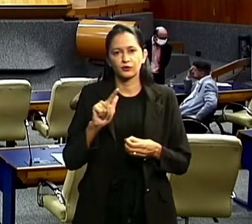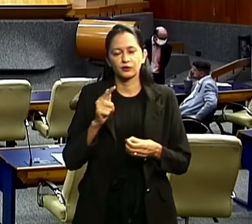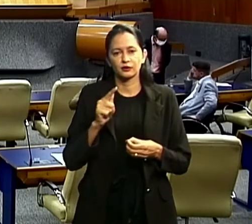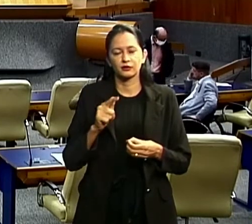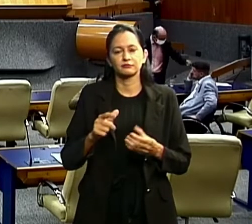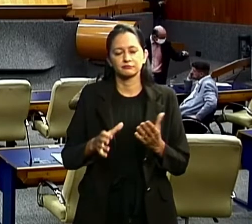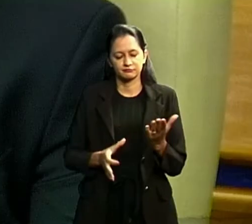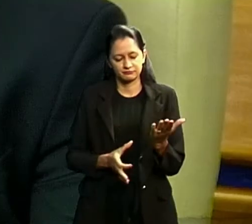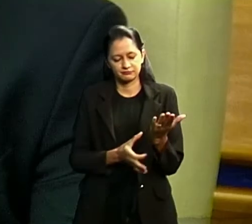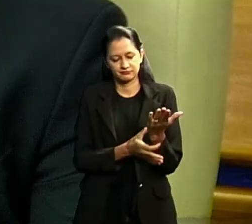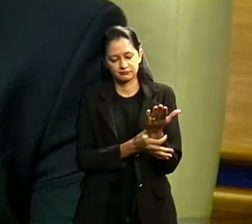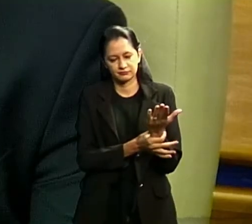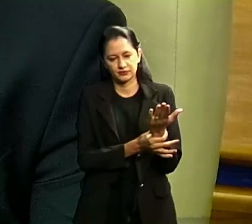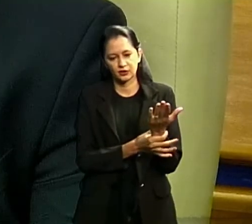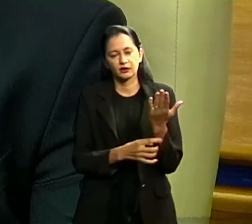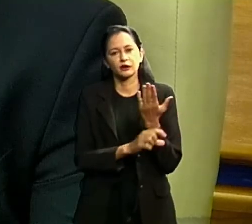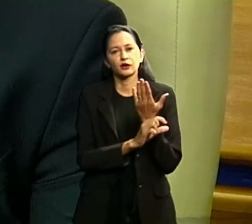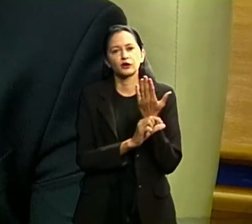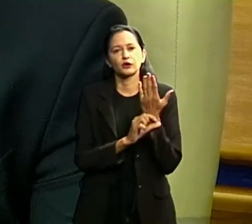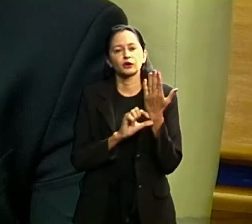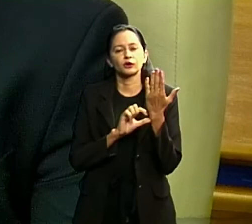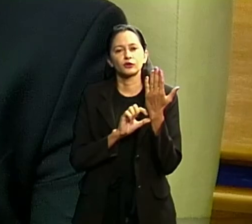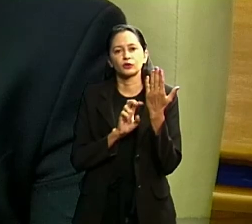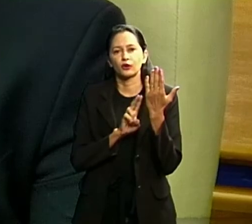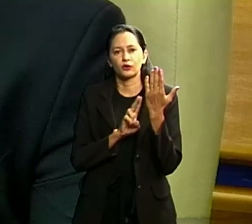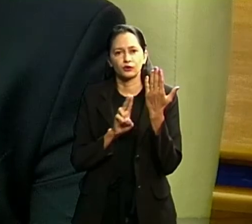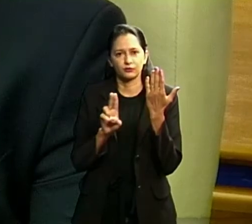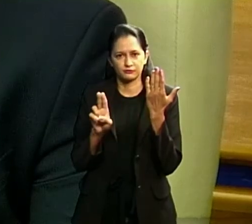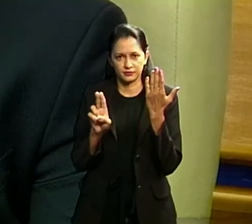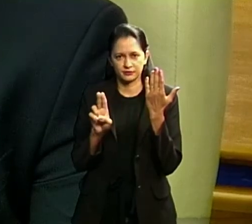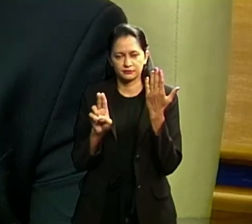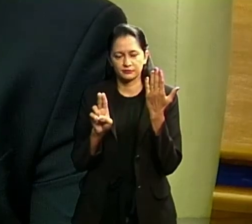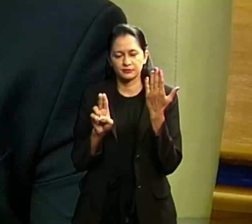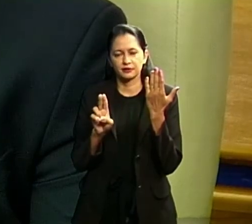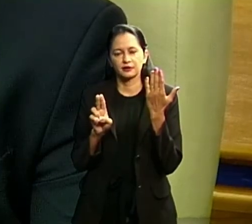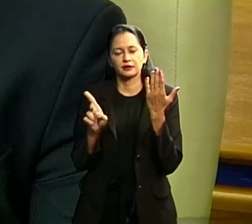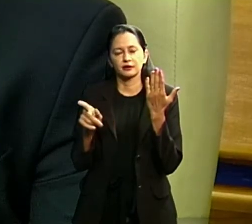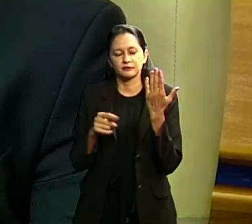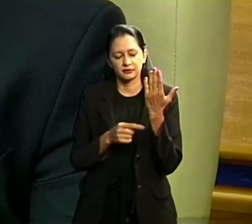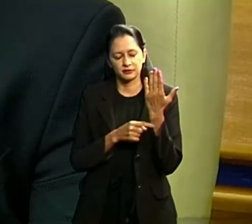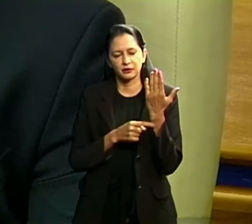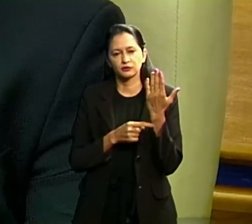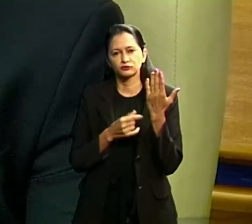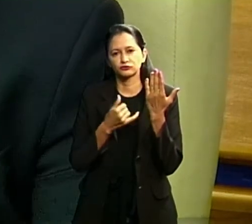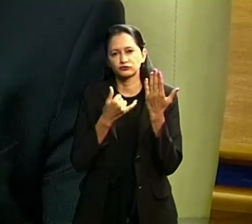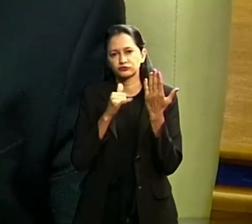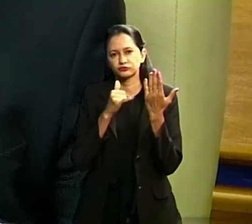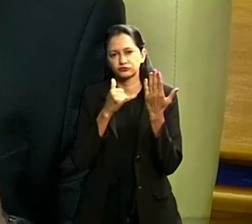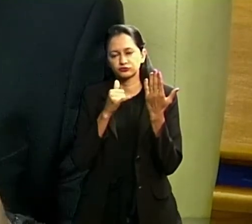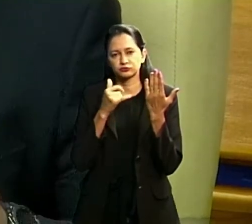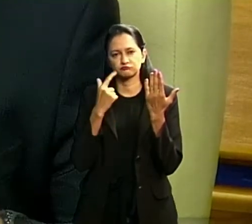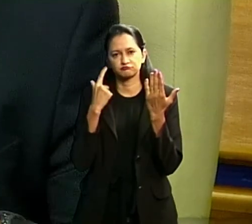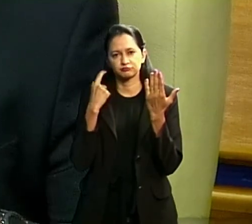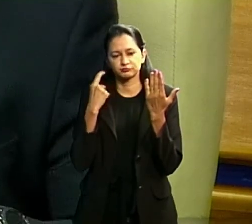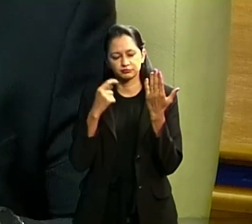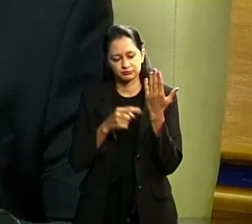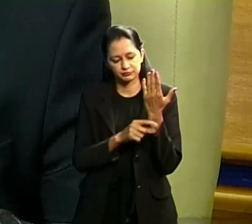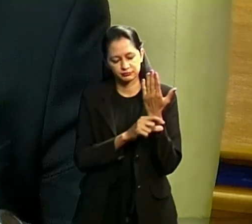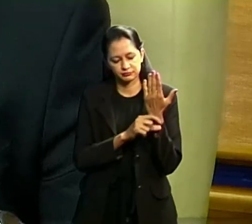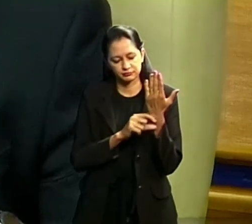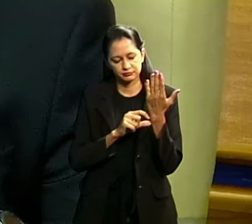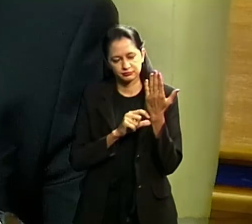colocação de pulseiras com identificação eletrônica e dispositivo sonoro nos recém-nascidos em todas